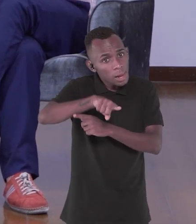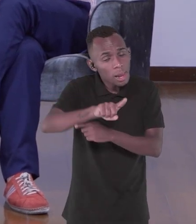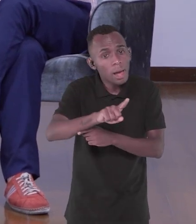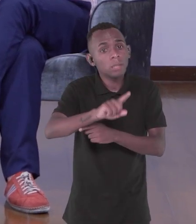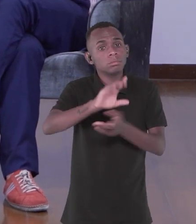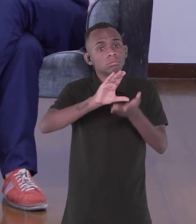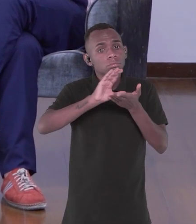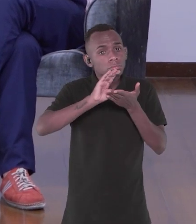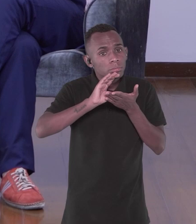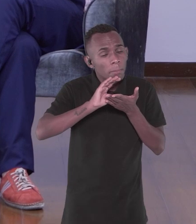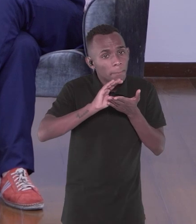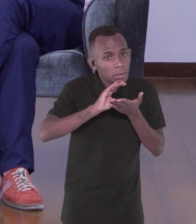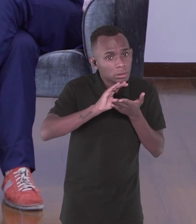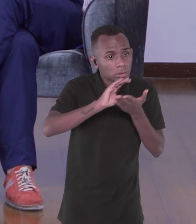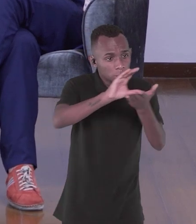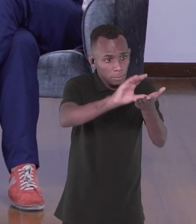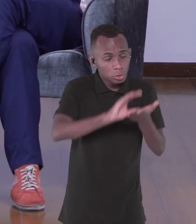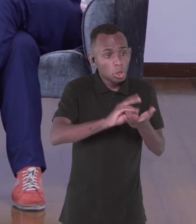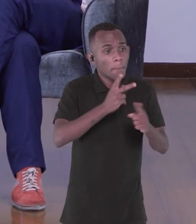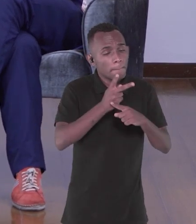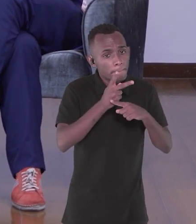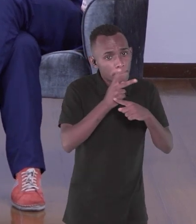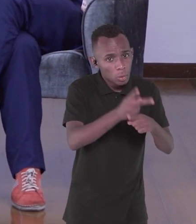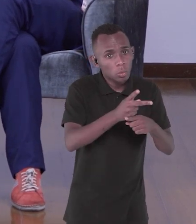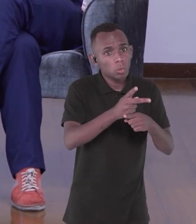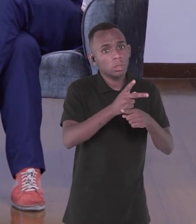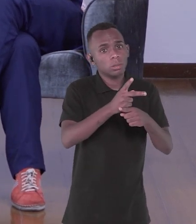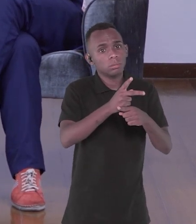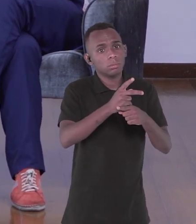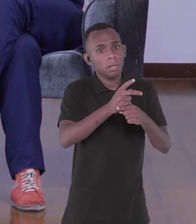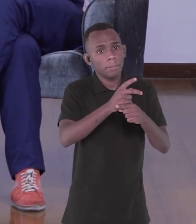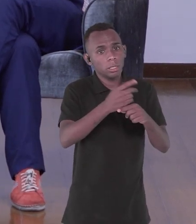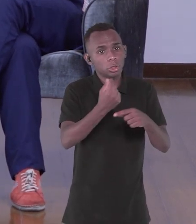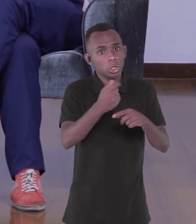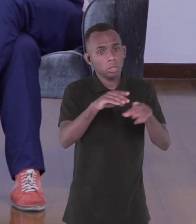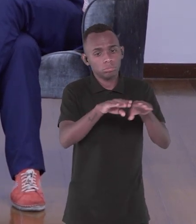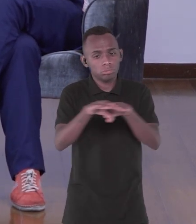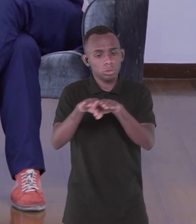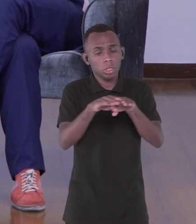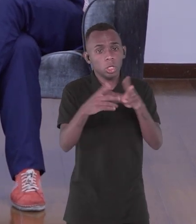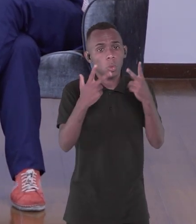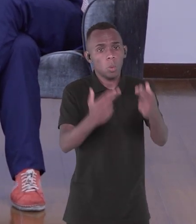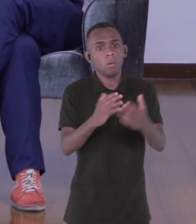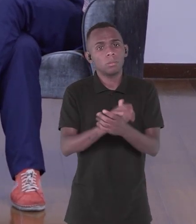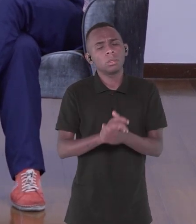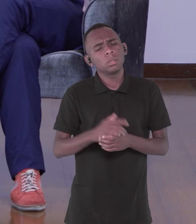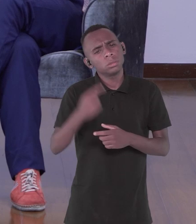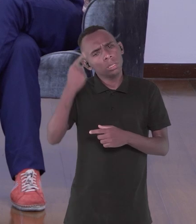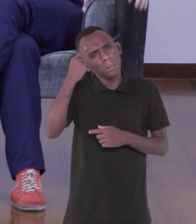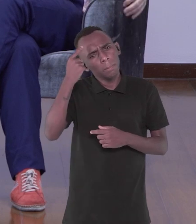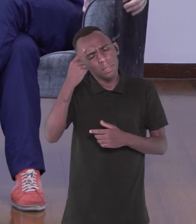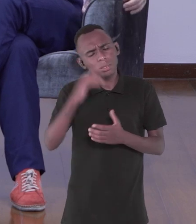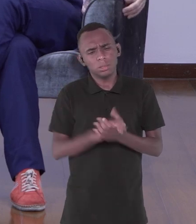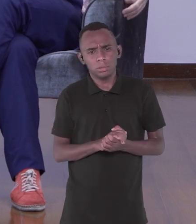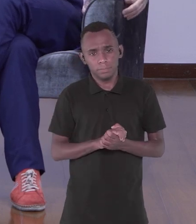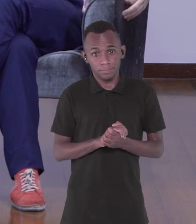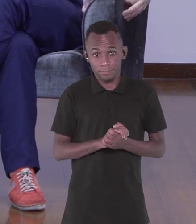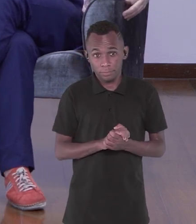para pagar o que ela pagou para a FIFA. Tá? Agora, você imagina que você está nessa